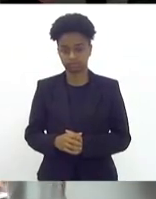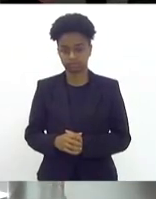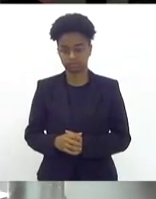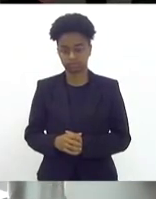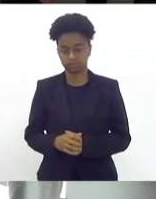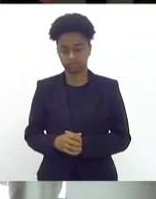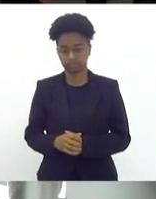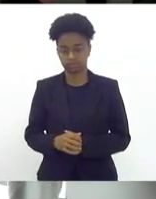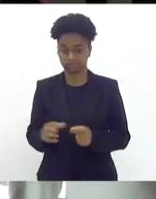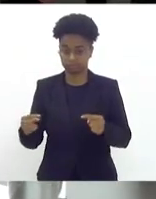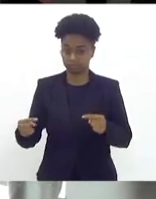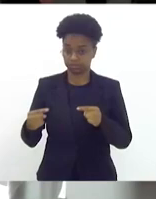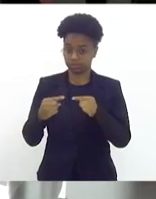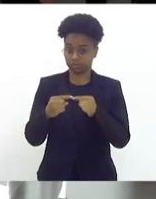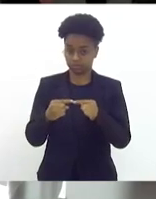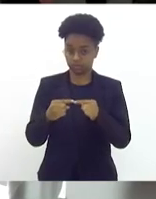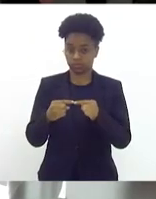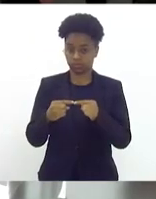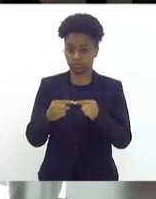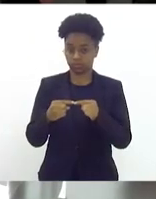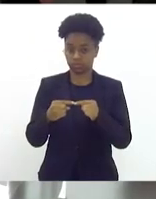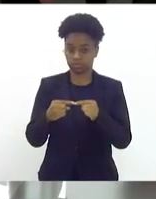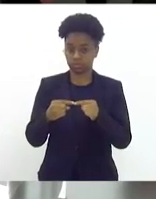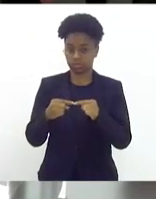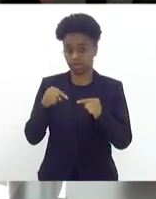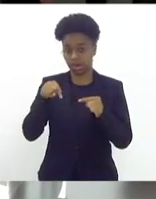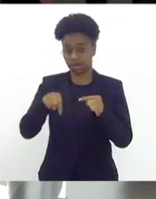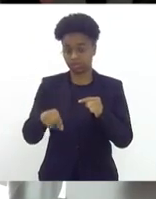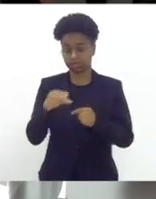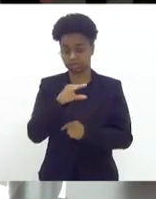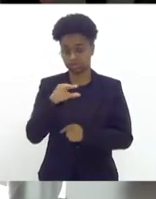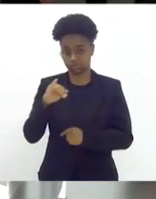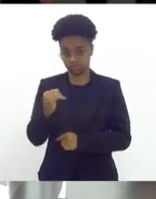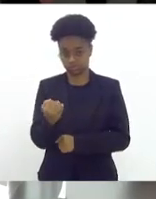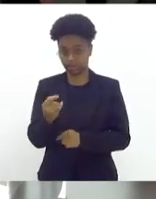do que se espera na CCJ.